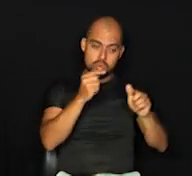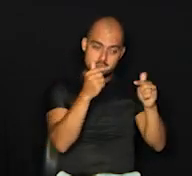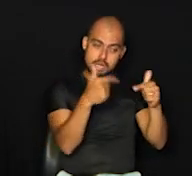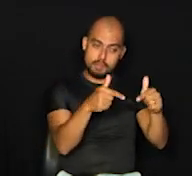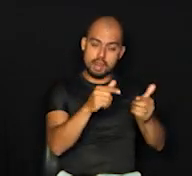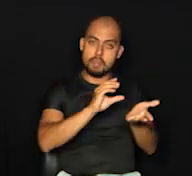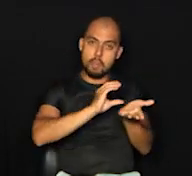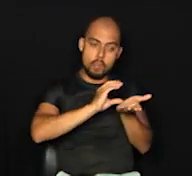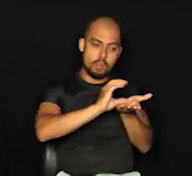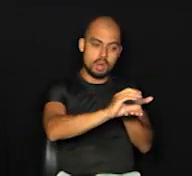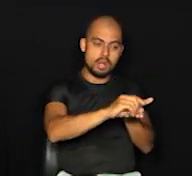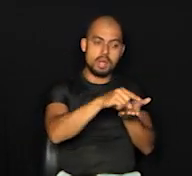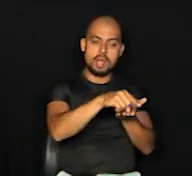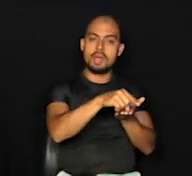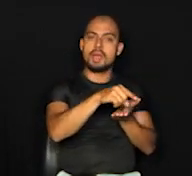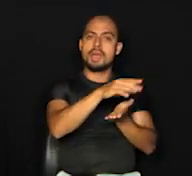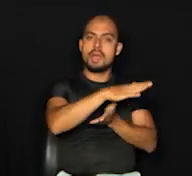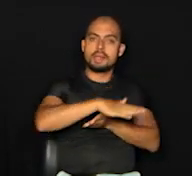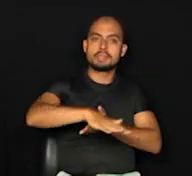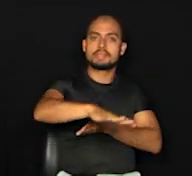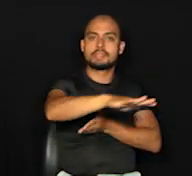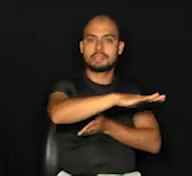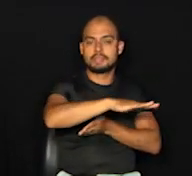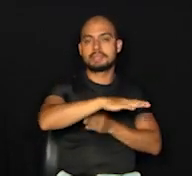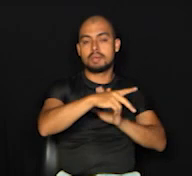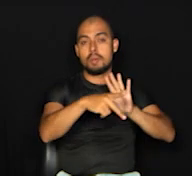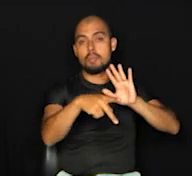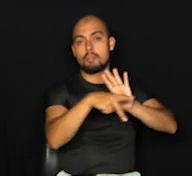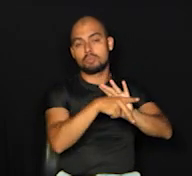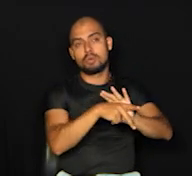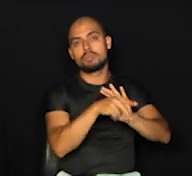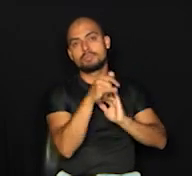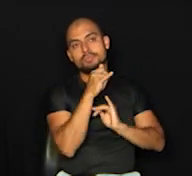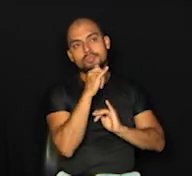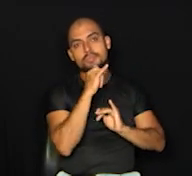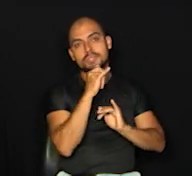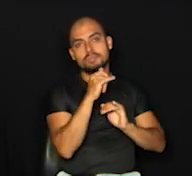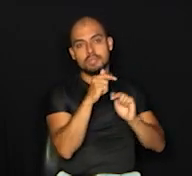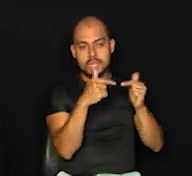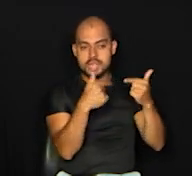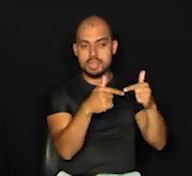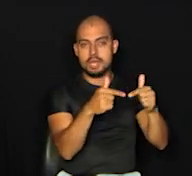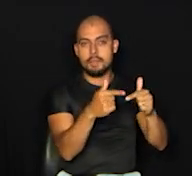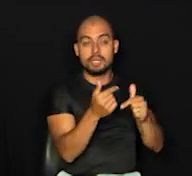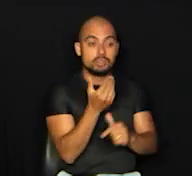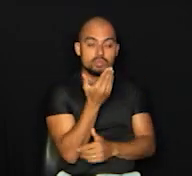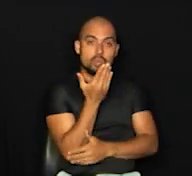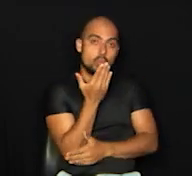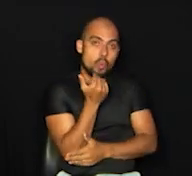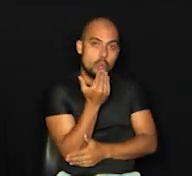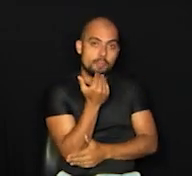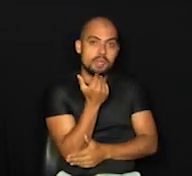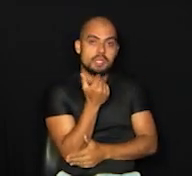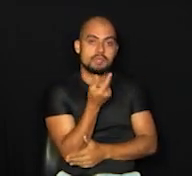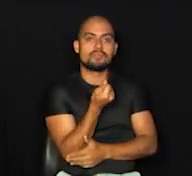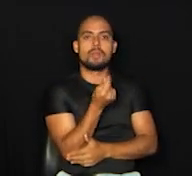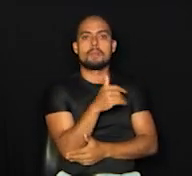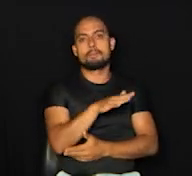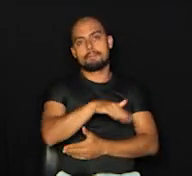investiram são atividades que podem ser atribuídas como serviços de consumo, de baixo